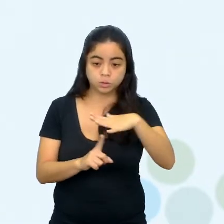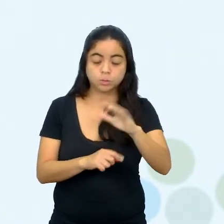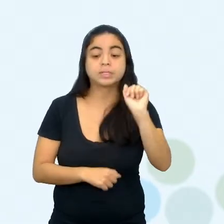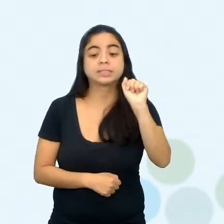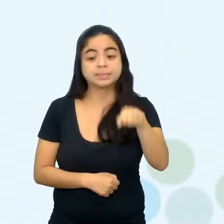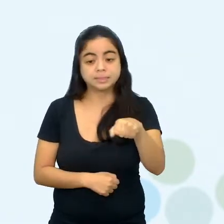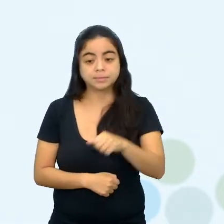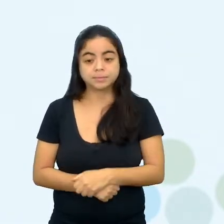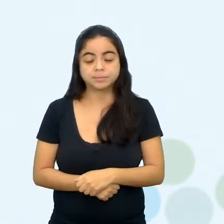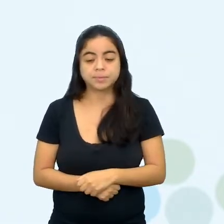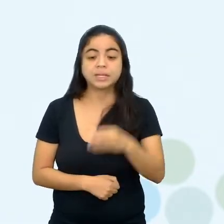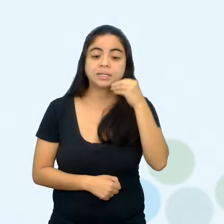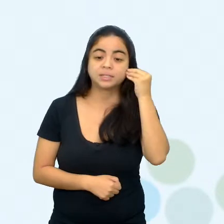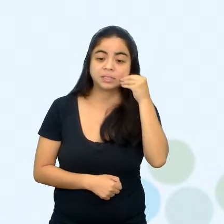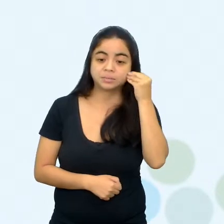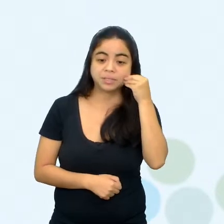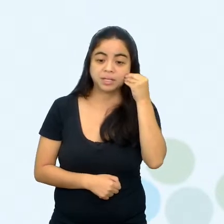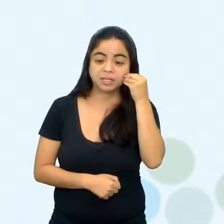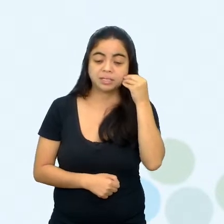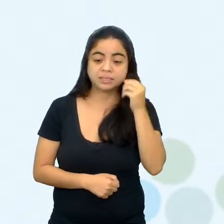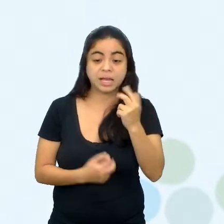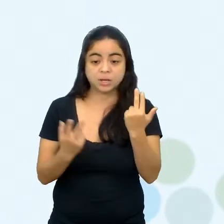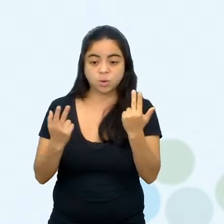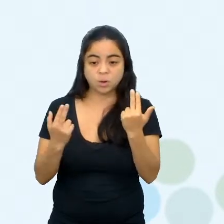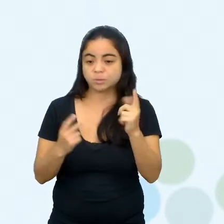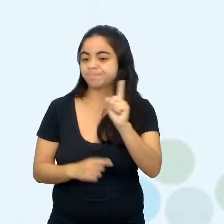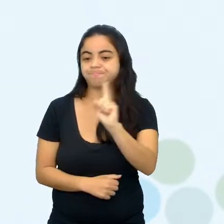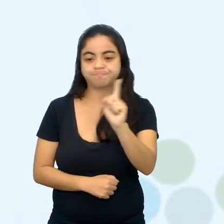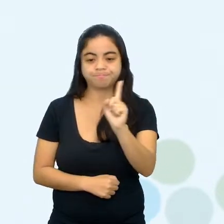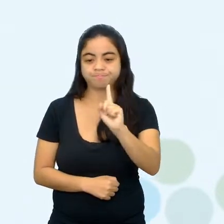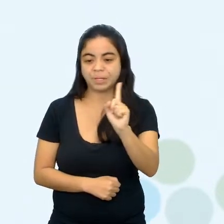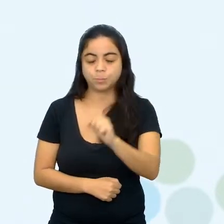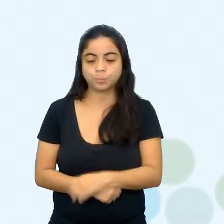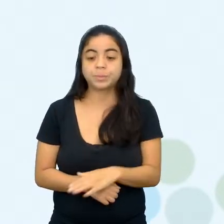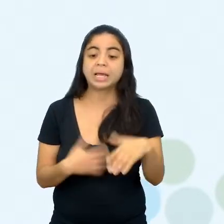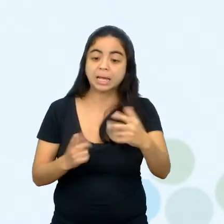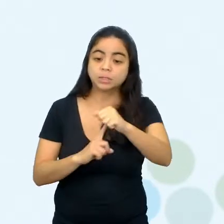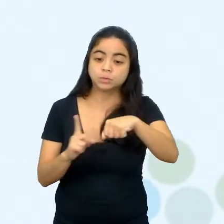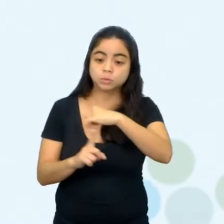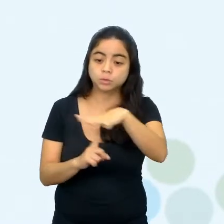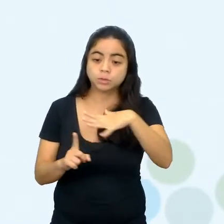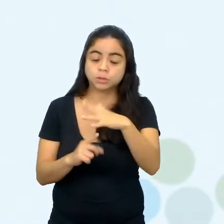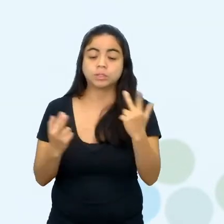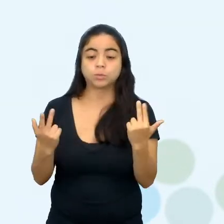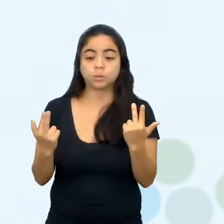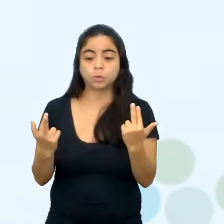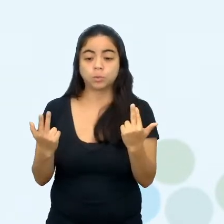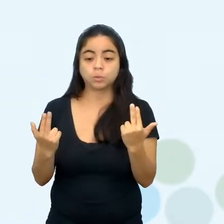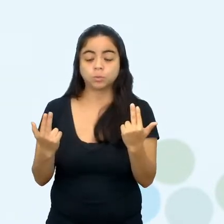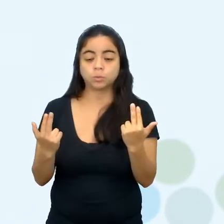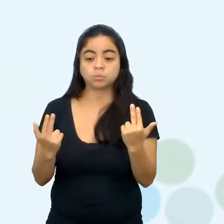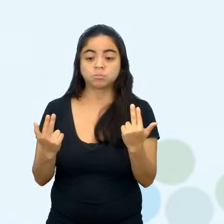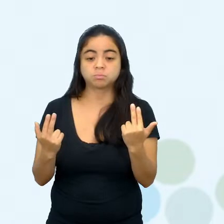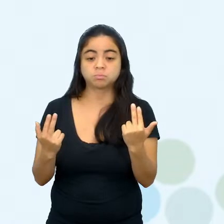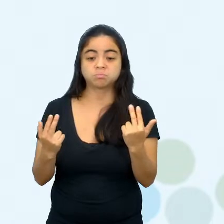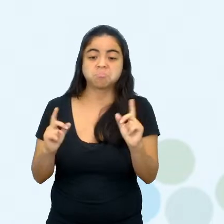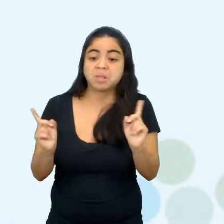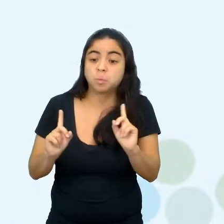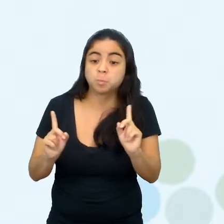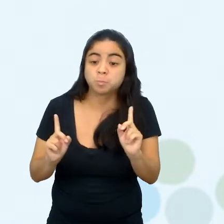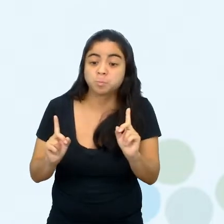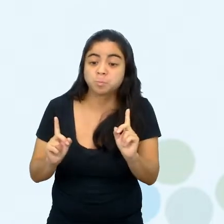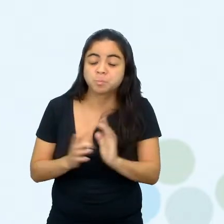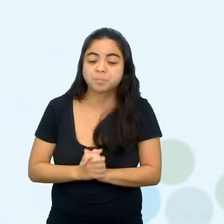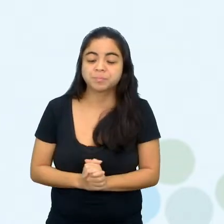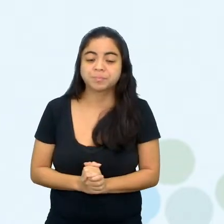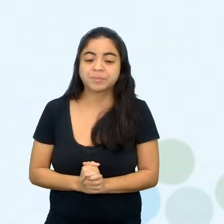Tivemos as mesmas experiências? Nem de perto. Isso faz com que nós sejamos sociólogos iguaizinhos? Absolutamente não. A